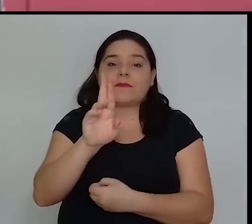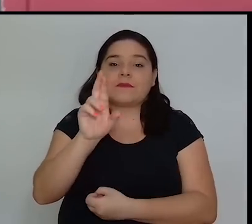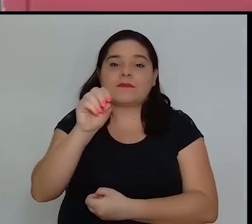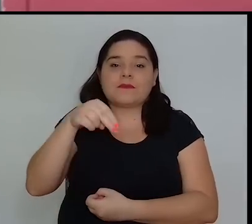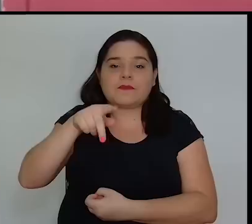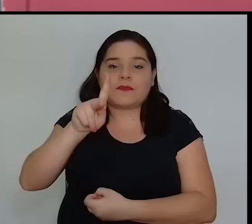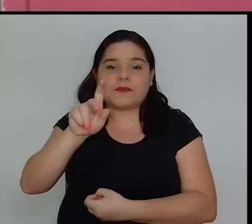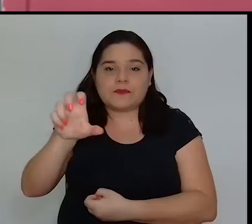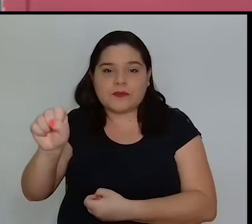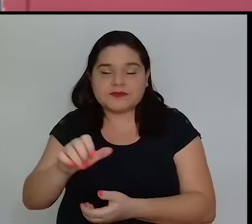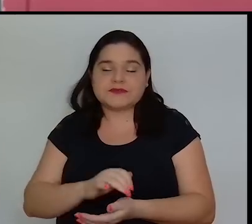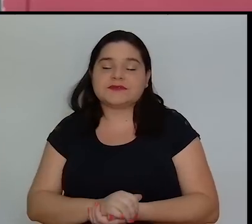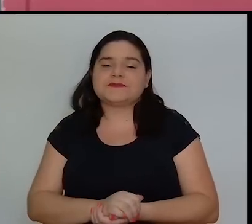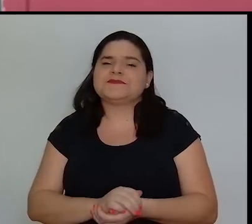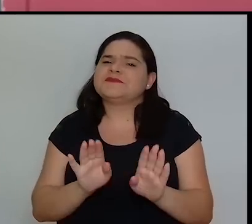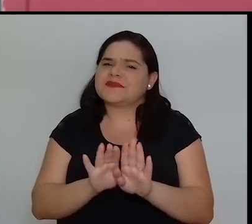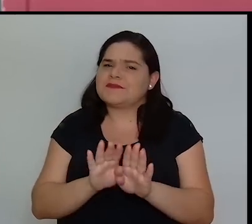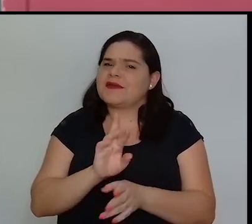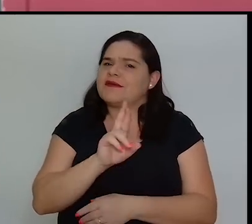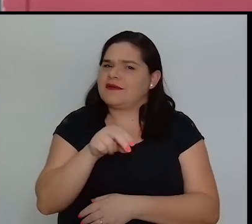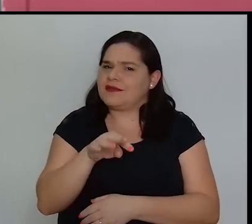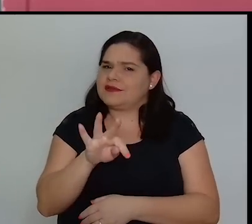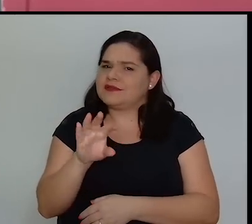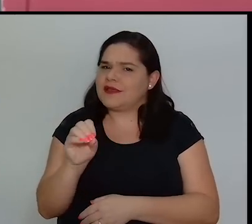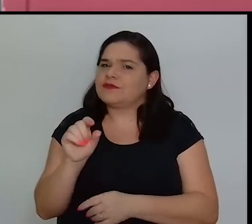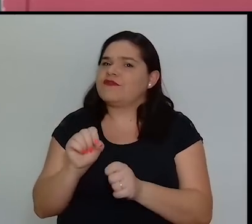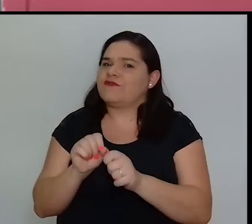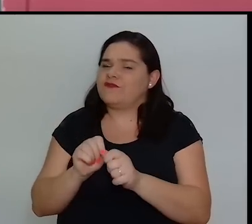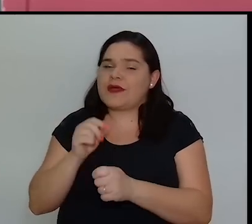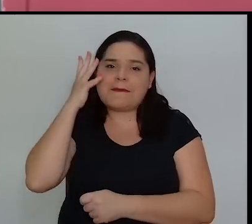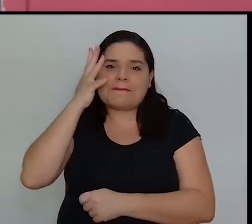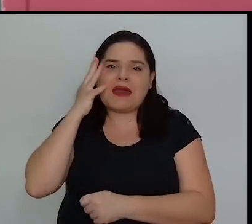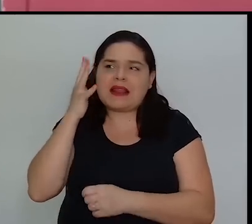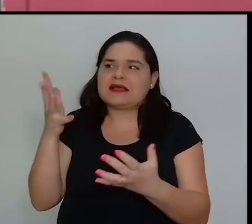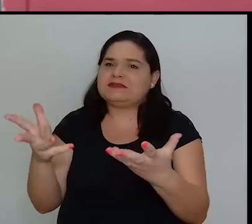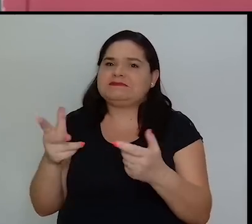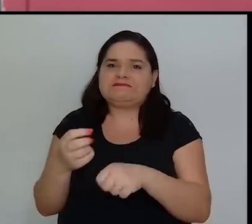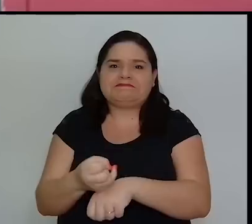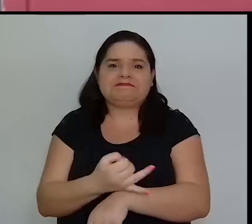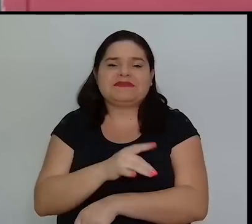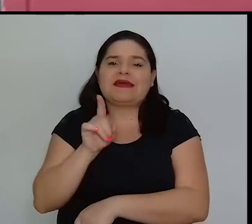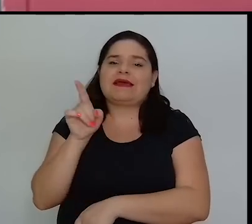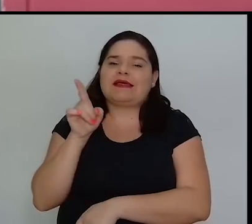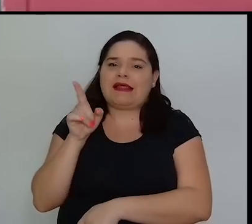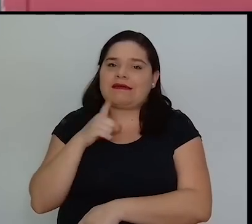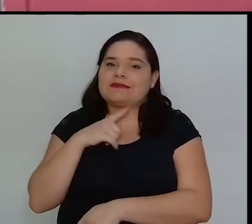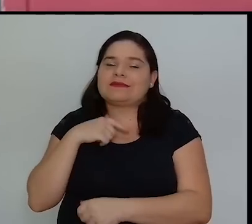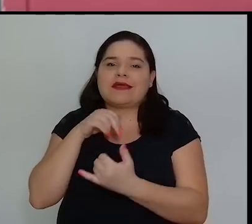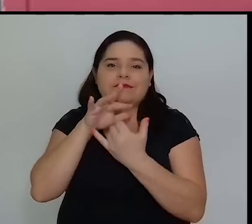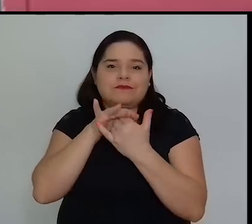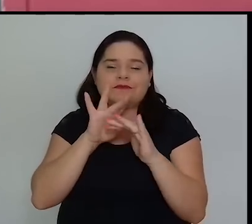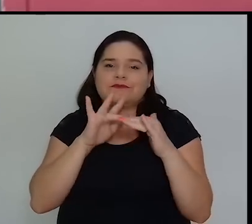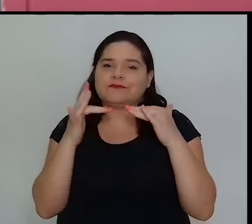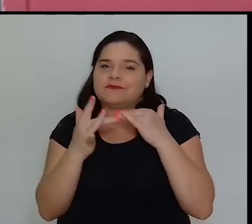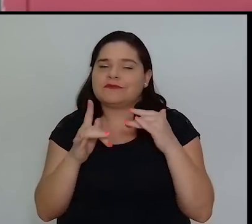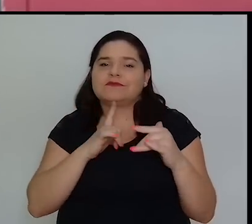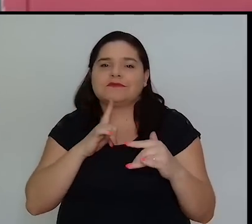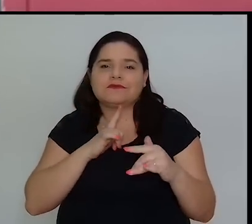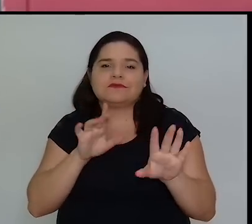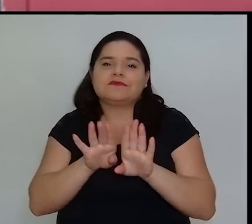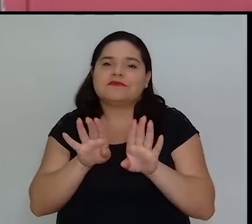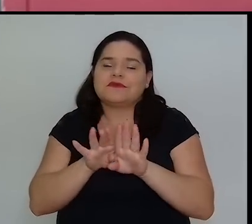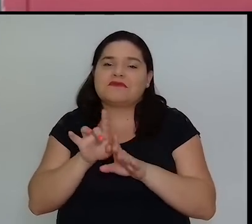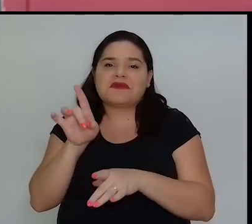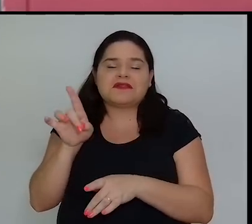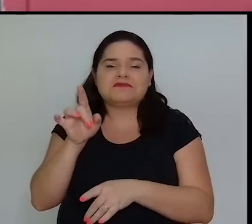Renato Meireles inclusive fez uma uma palestra histórica emocionante tá na redes sociais Renato Meireles sobre buscar ela na ONU que